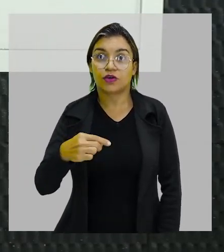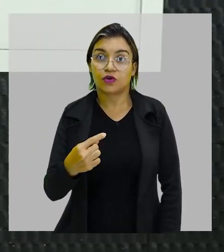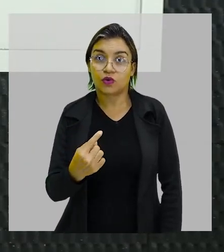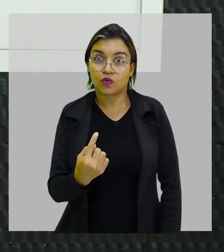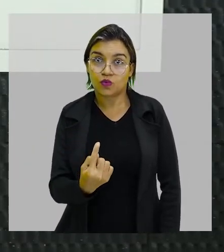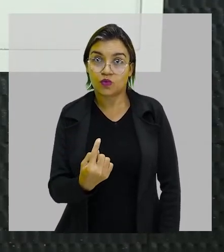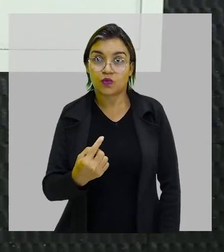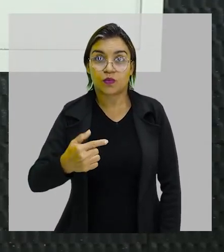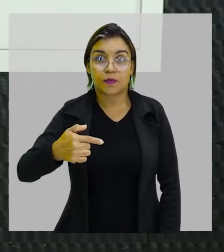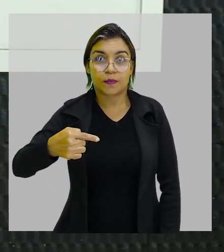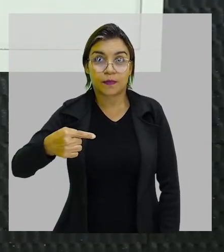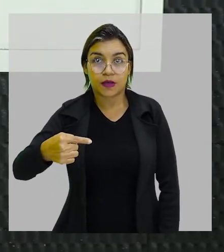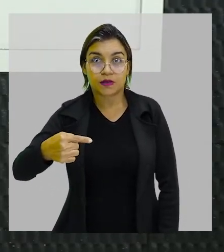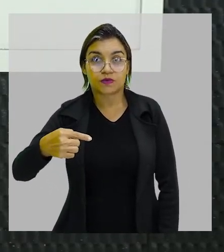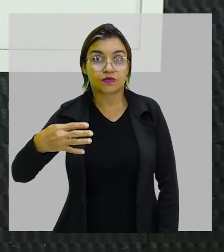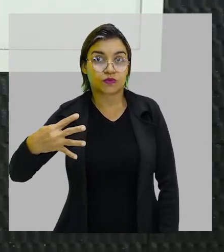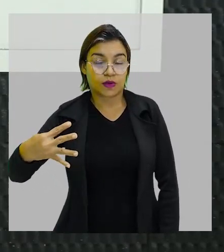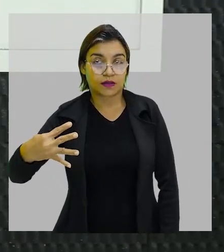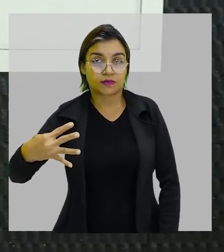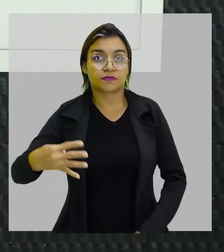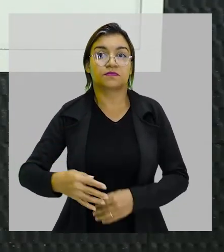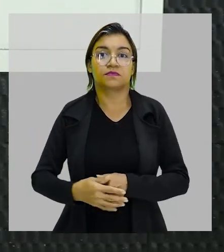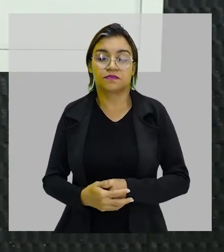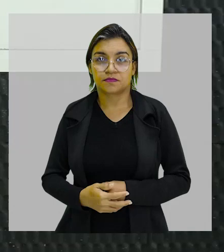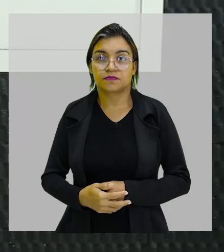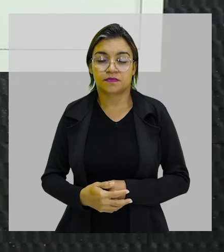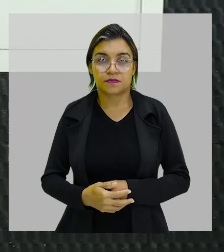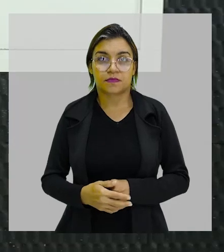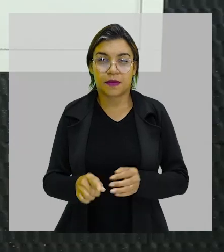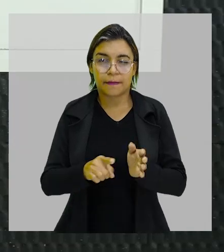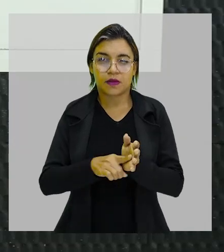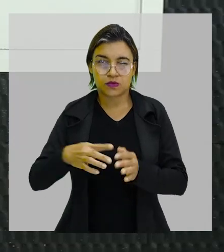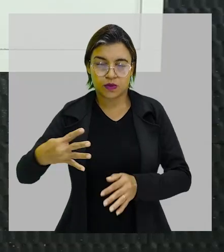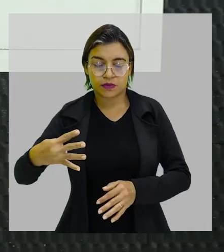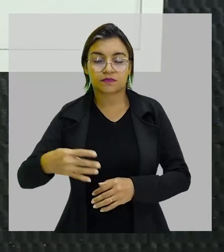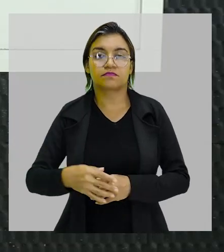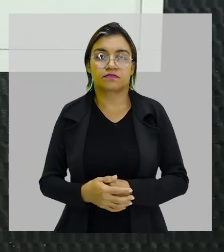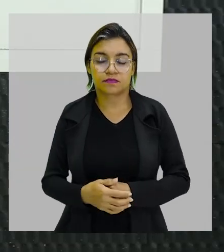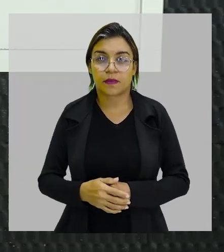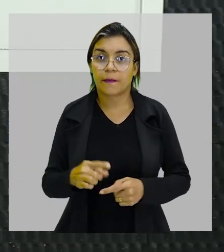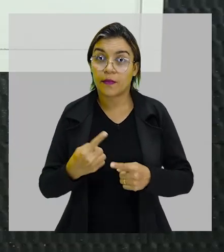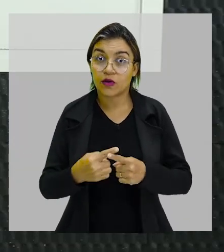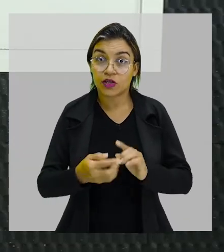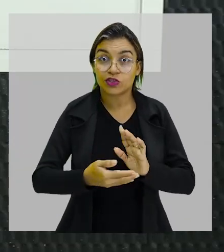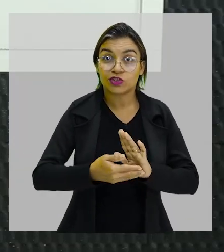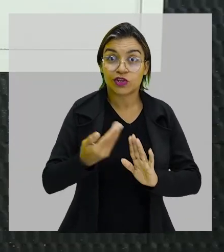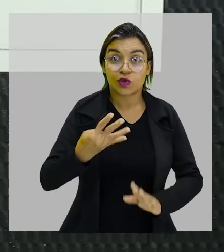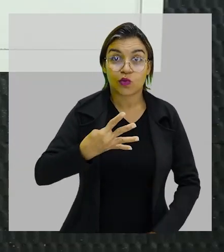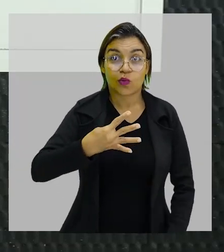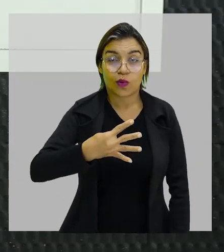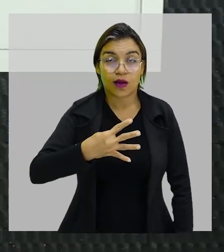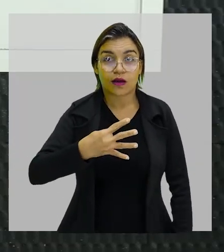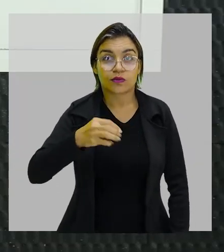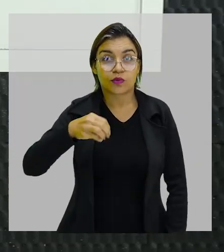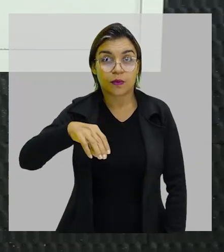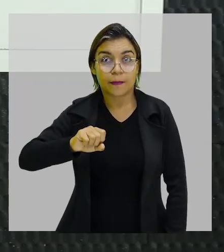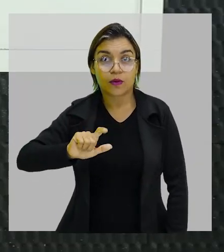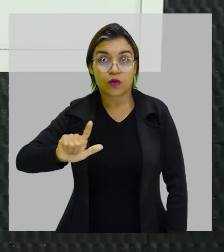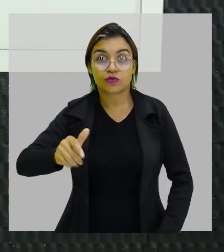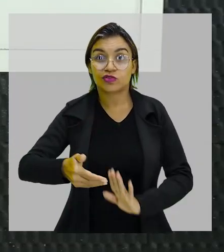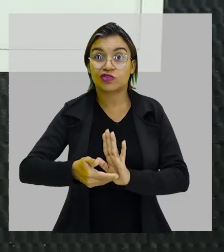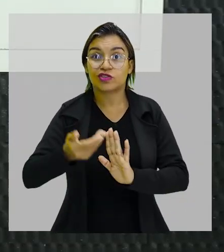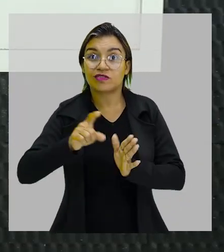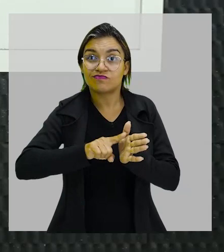menos 4, porque ele está retirando 4 mols de uma quantidade de mols que já tinha